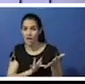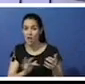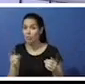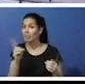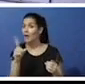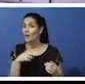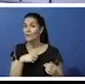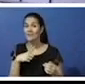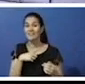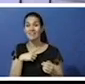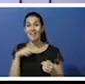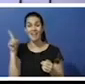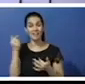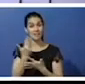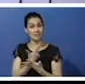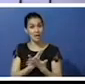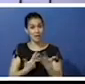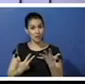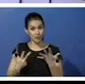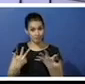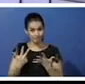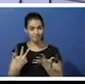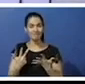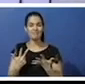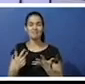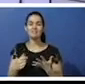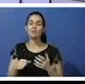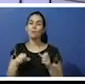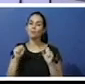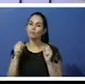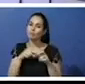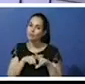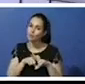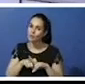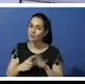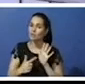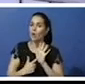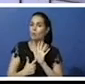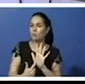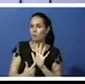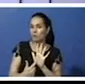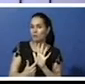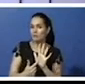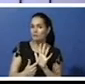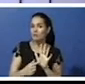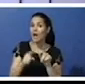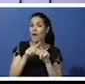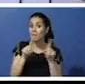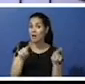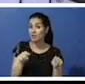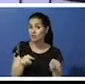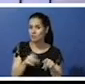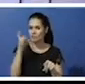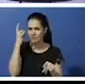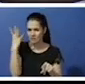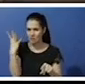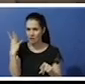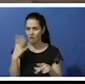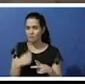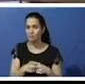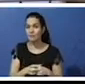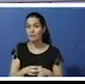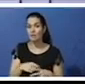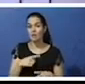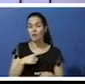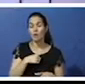não tem esse desenho, por isso que eu coloquei a imagem, porque para ficar mais fácil. Eu tenho 12